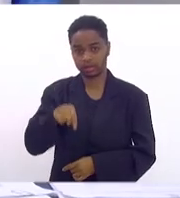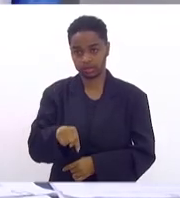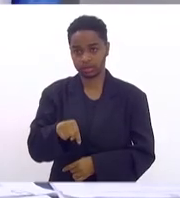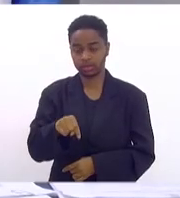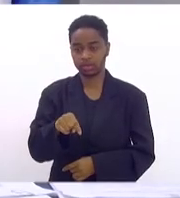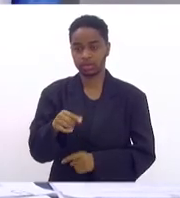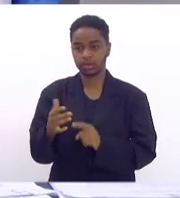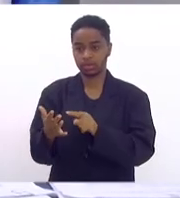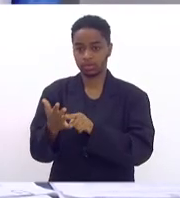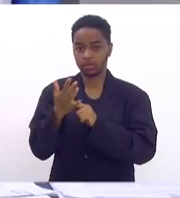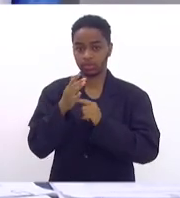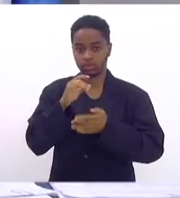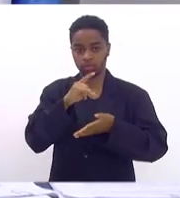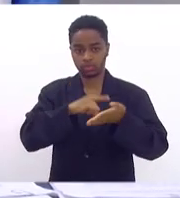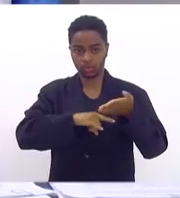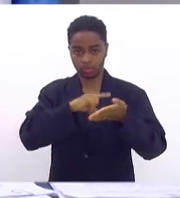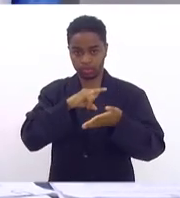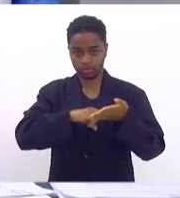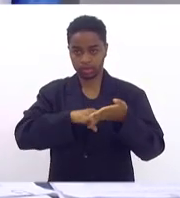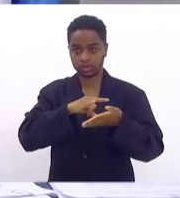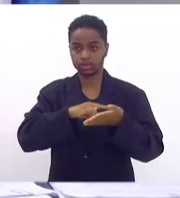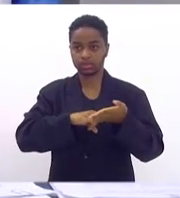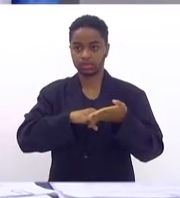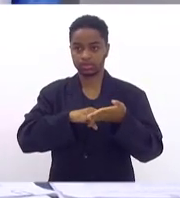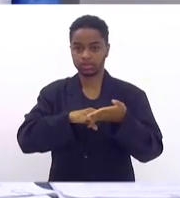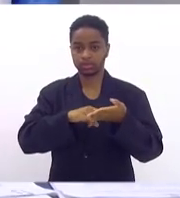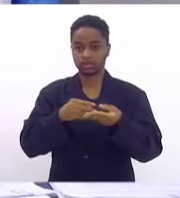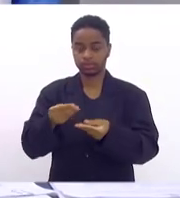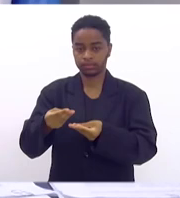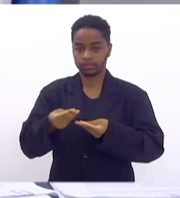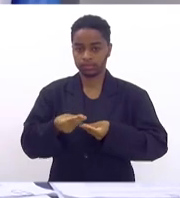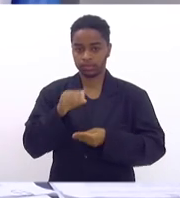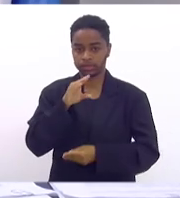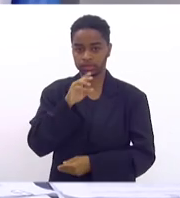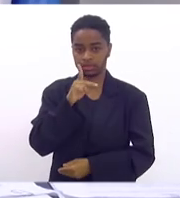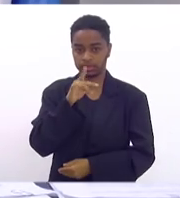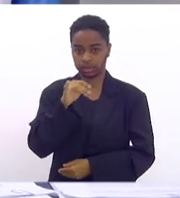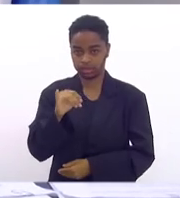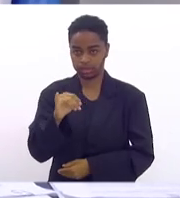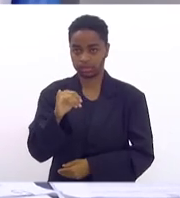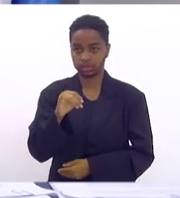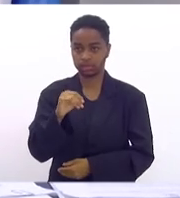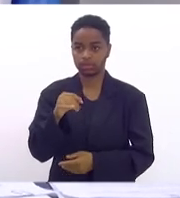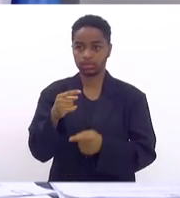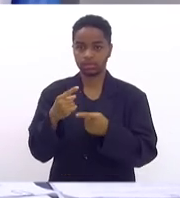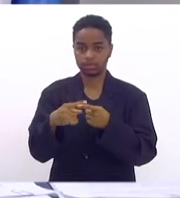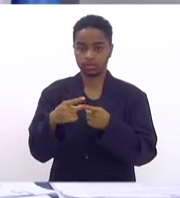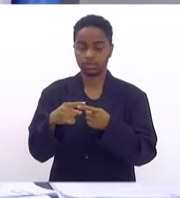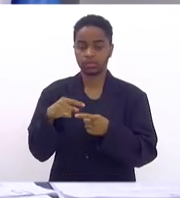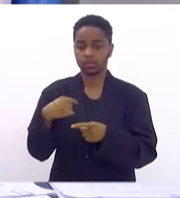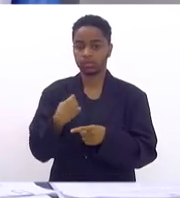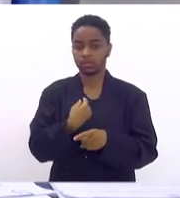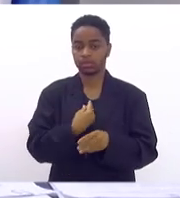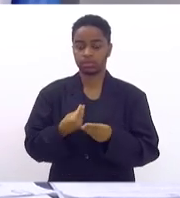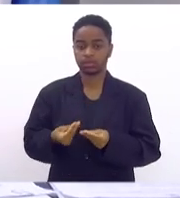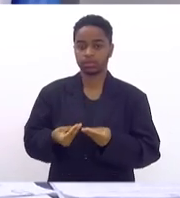apresentando documentações à CPI para que nós possamos encaminhar